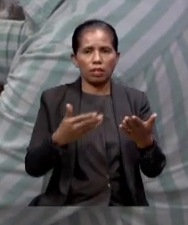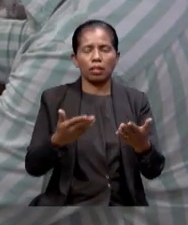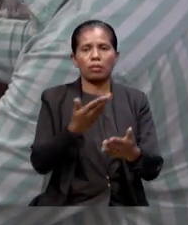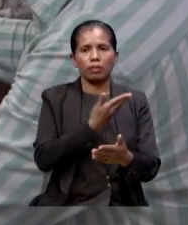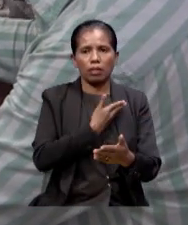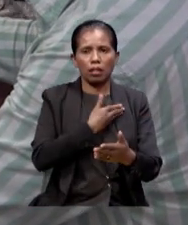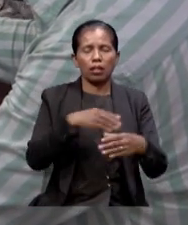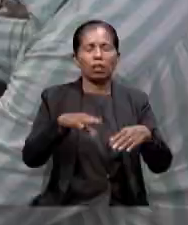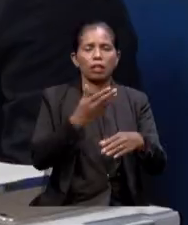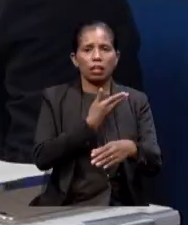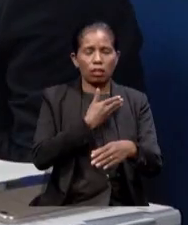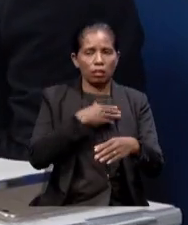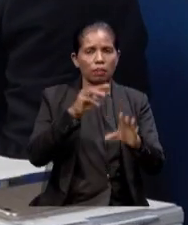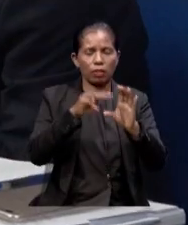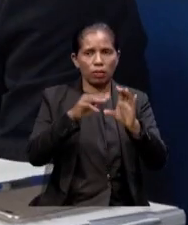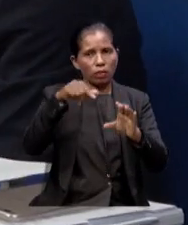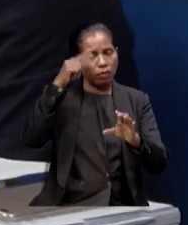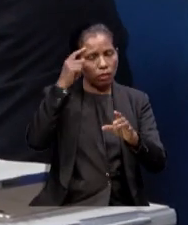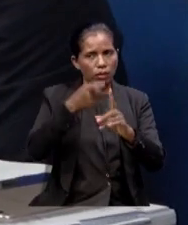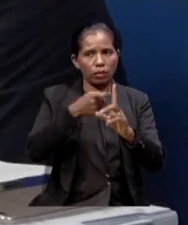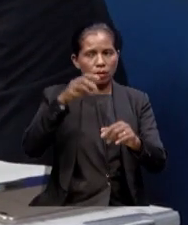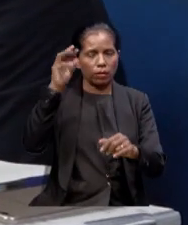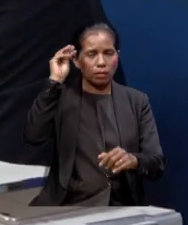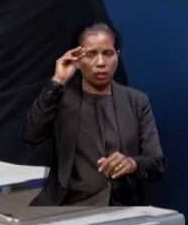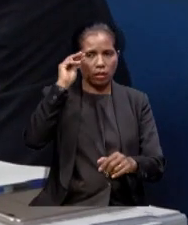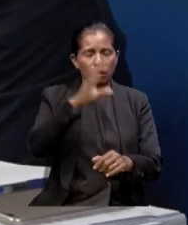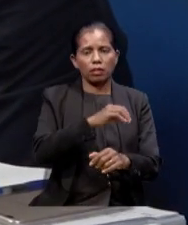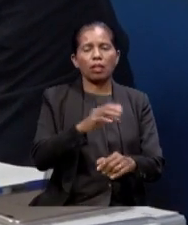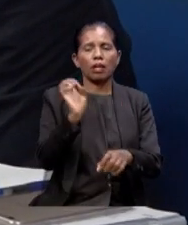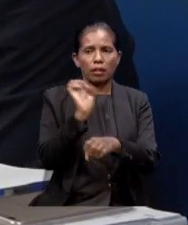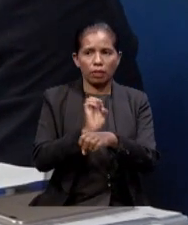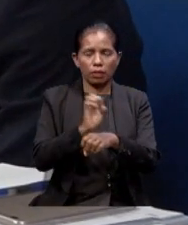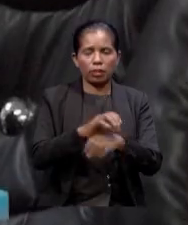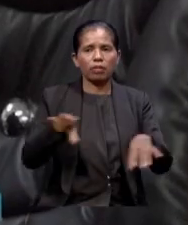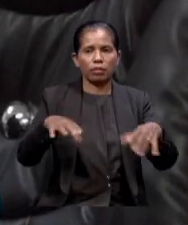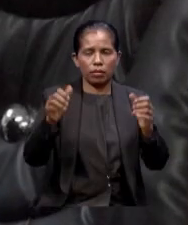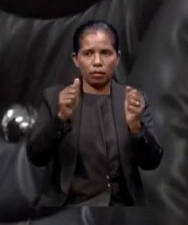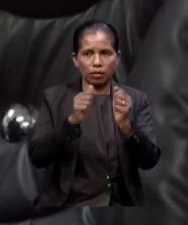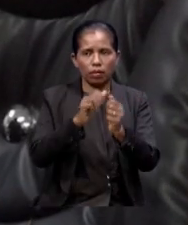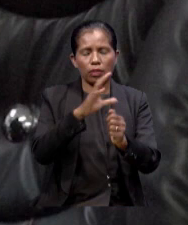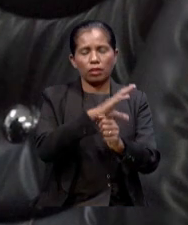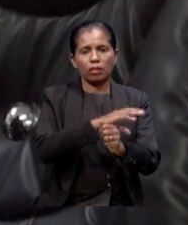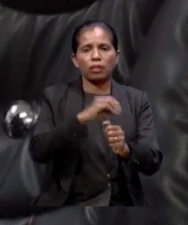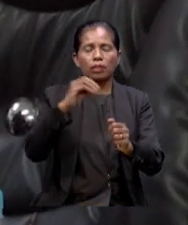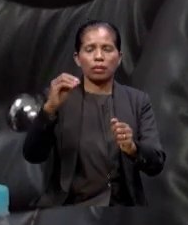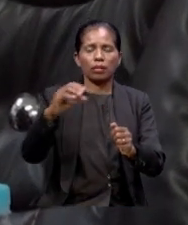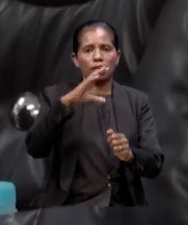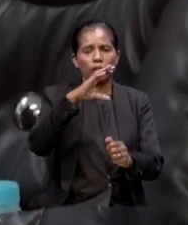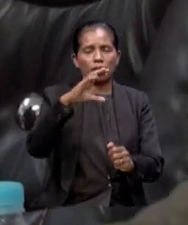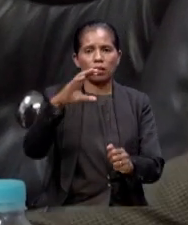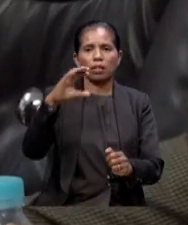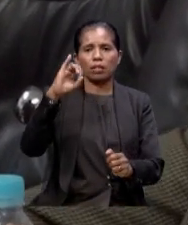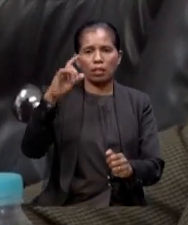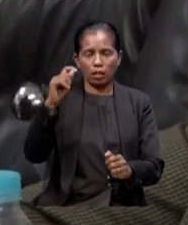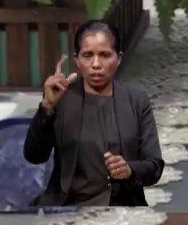mercado, governo li husi ministério coordenador assunto econômico, coopera ona ho Câmara Comércio Indústria Timor-Leste,